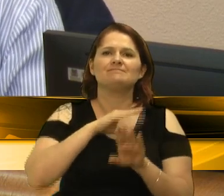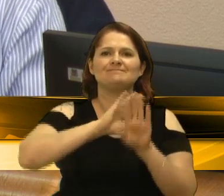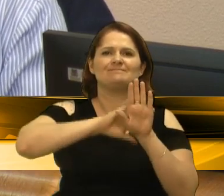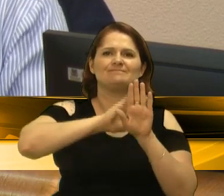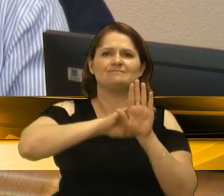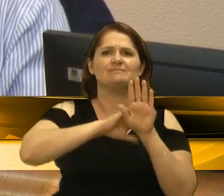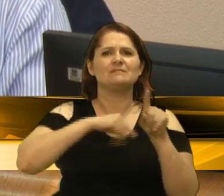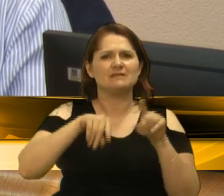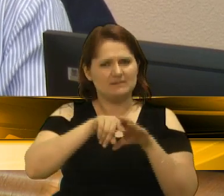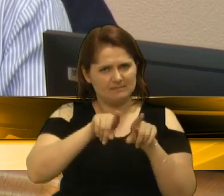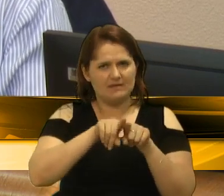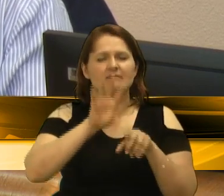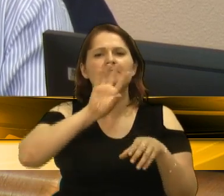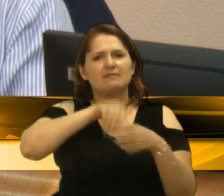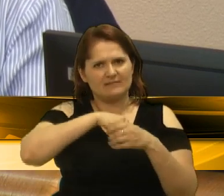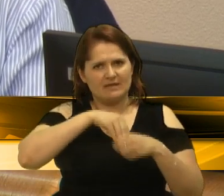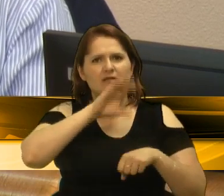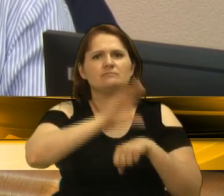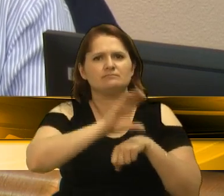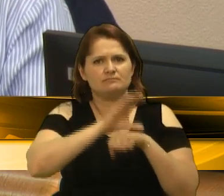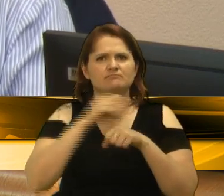das Constituições.